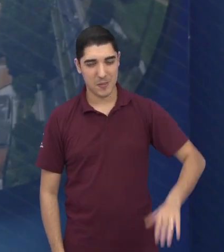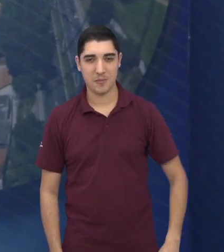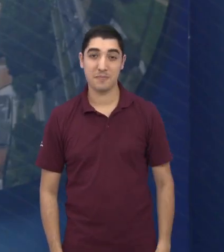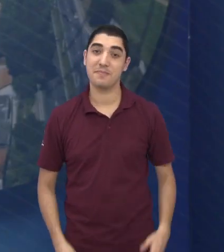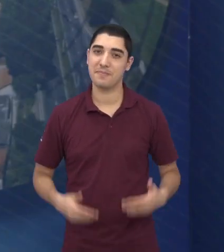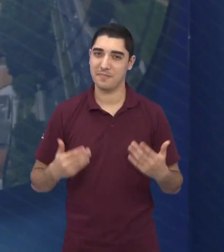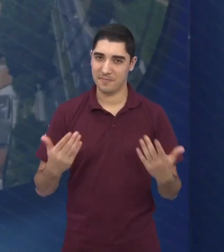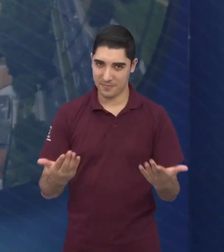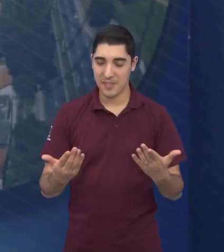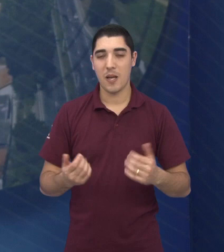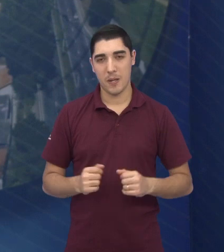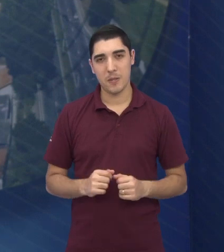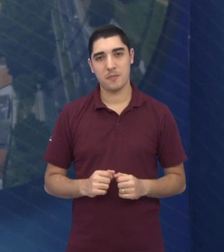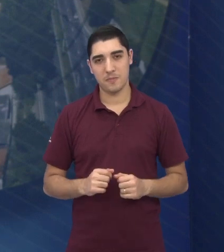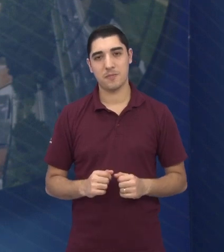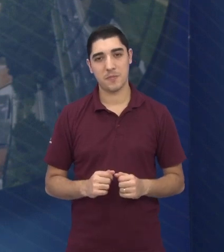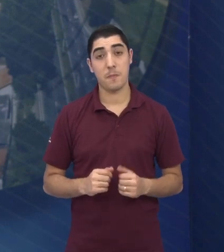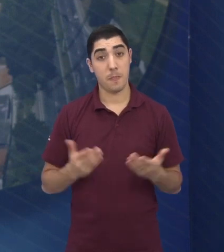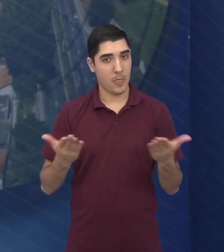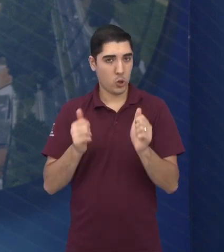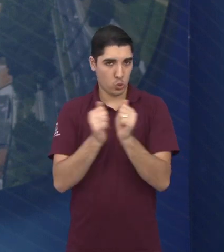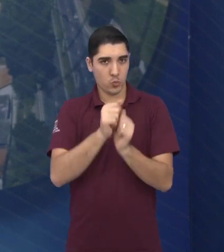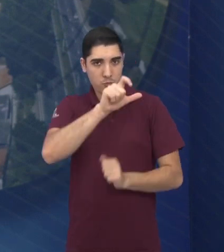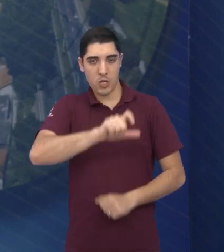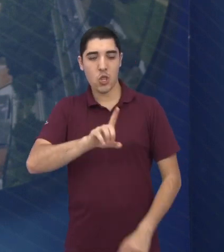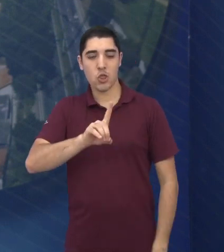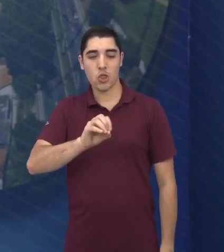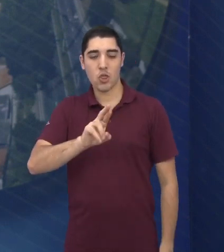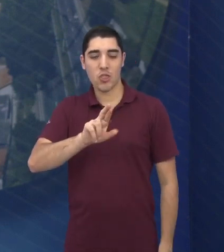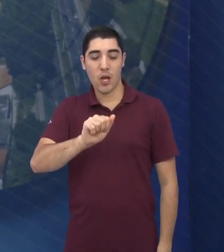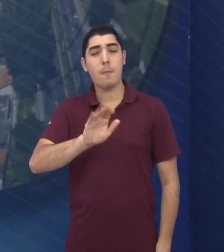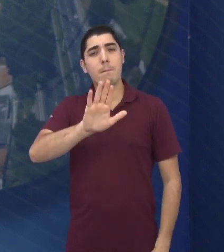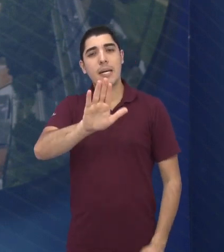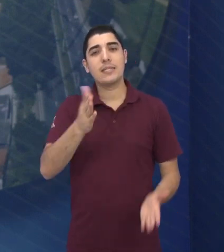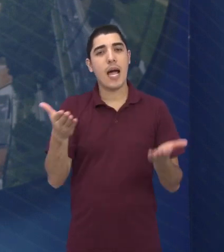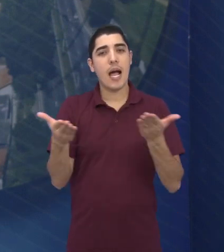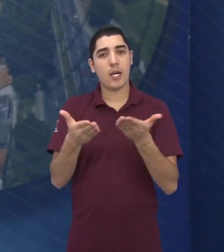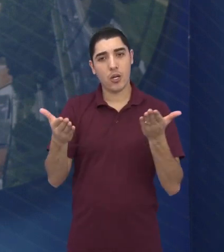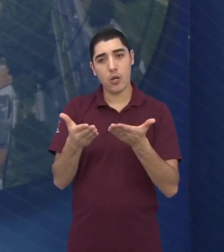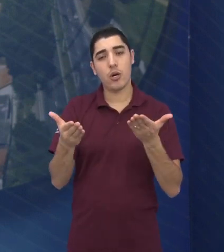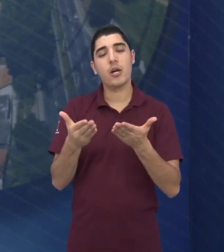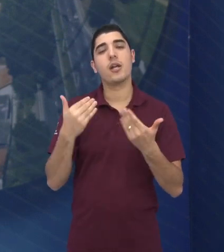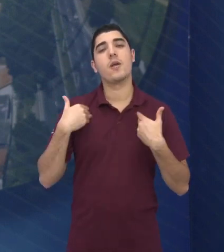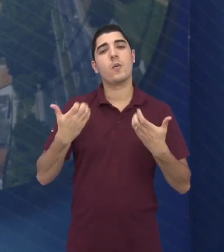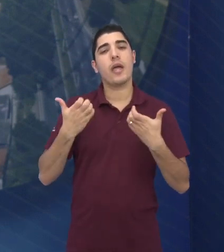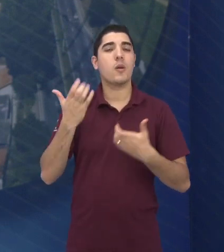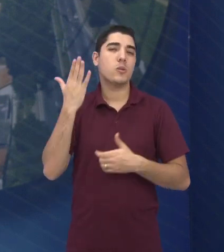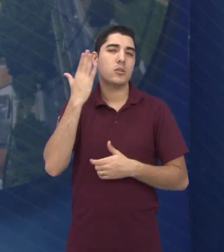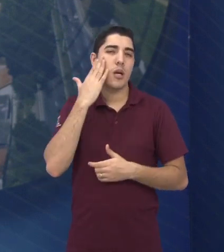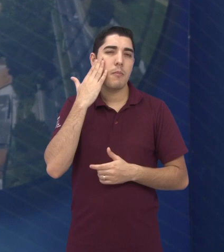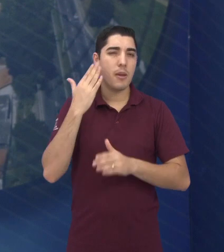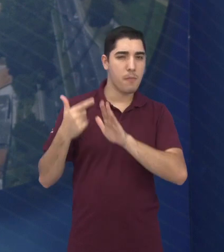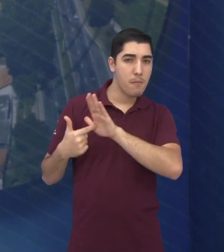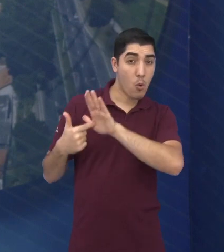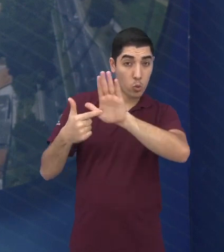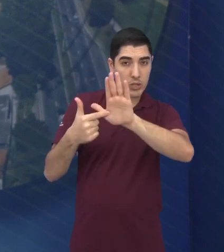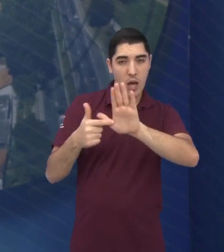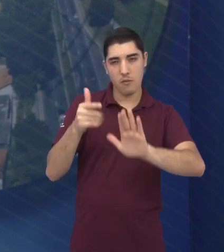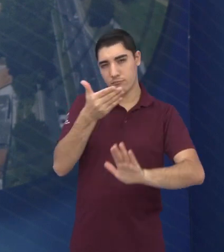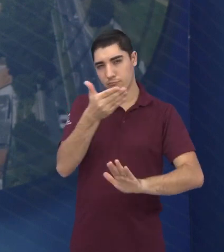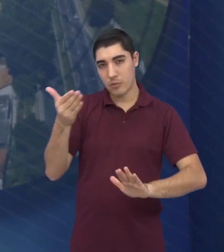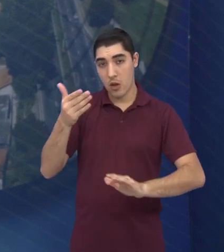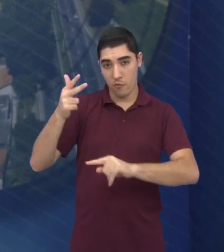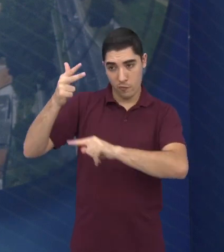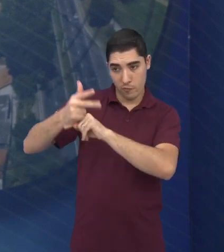É isso, então. Bom, vamos seguir com a Dora, mas antes da gente seguir a nossa conversa, eu gostaria de exibir um vídeo,